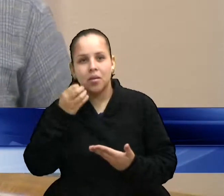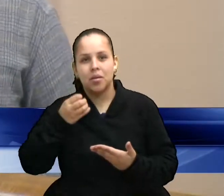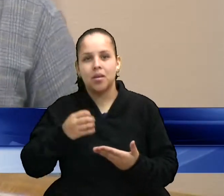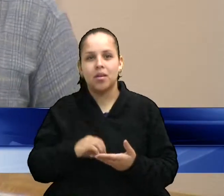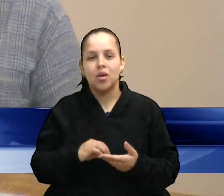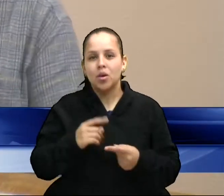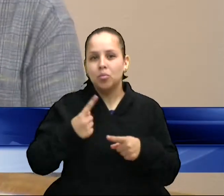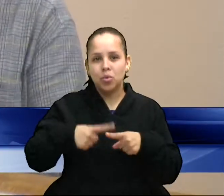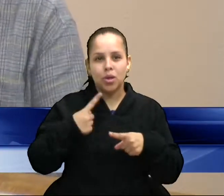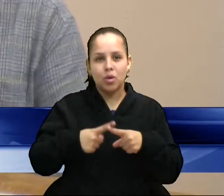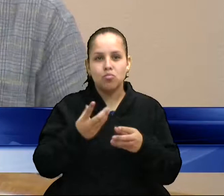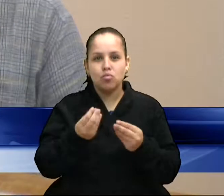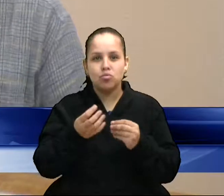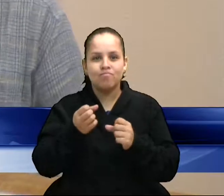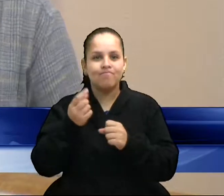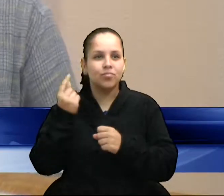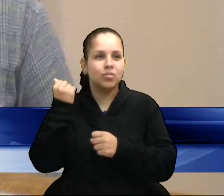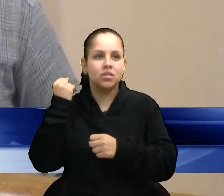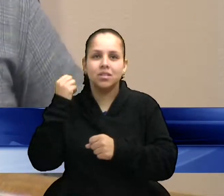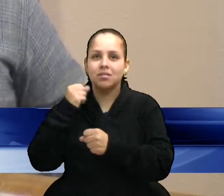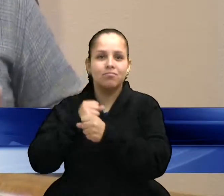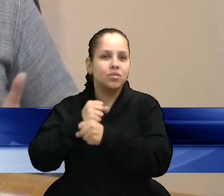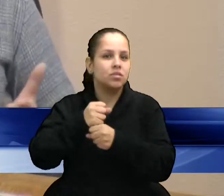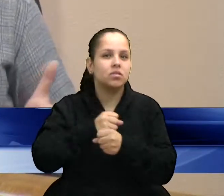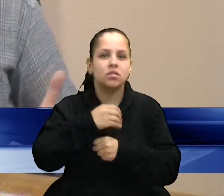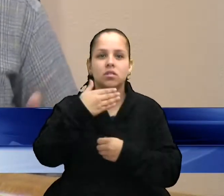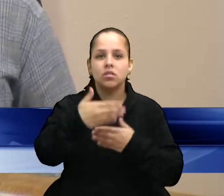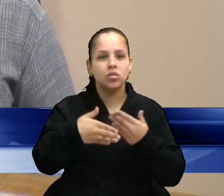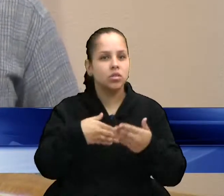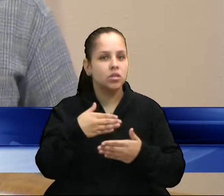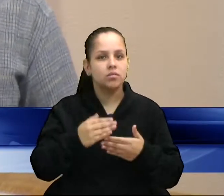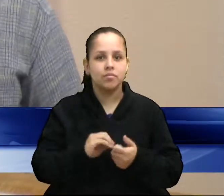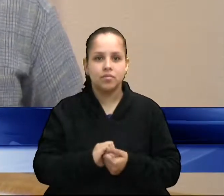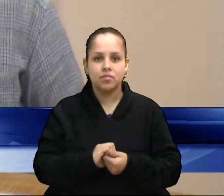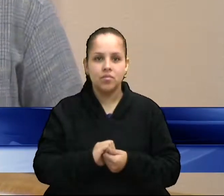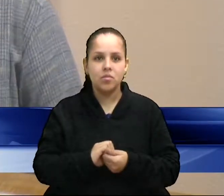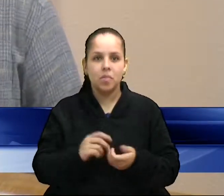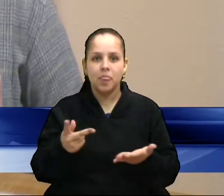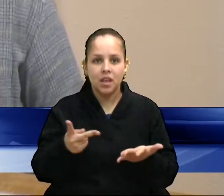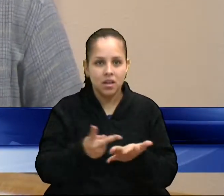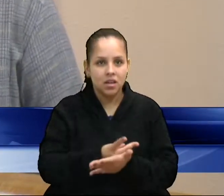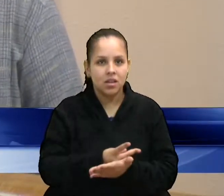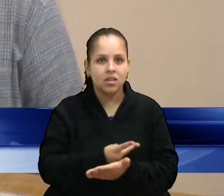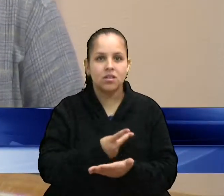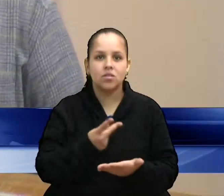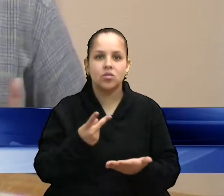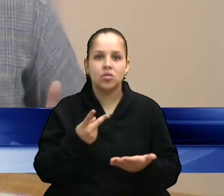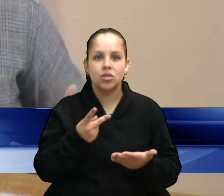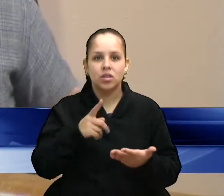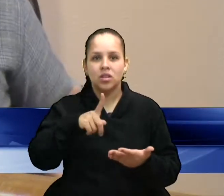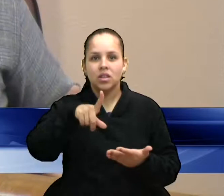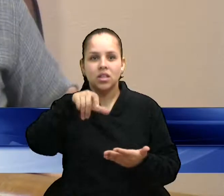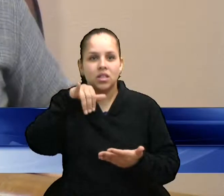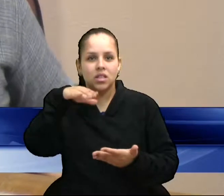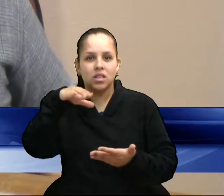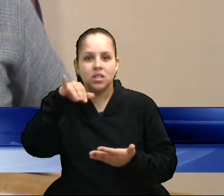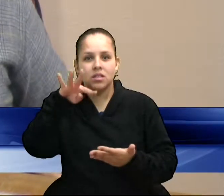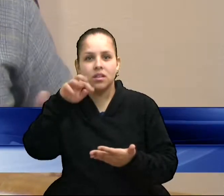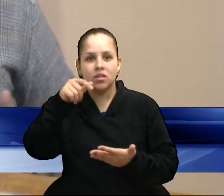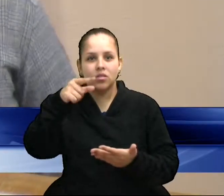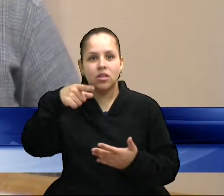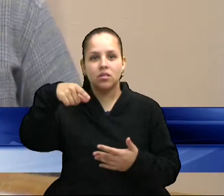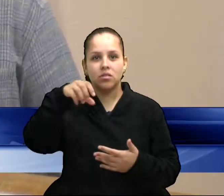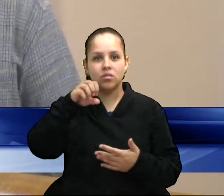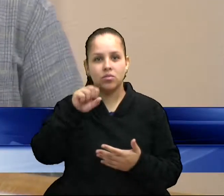anos que se tenta, de uma forma ou de outra, erradamente, com licitações que não se levam a lugar nenhum. E